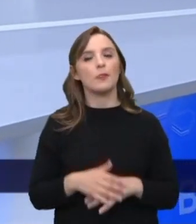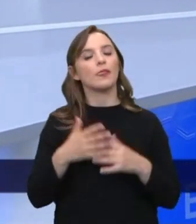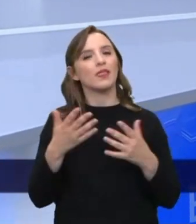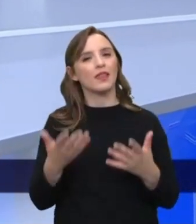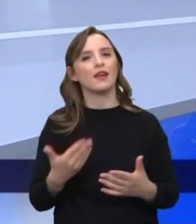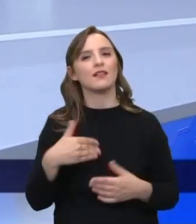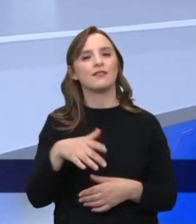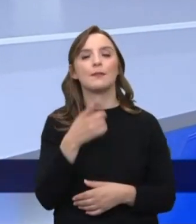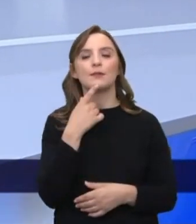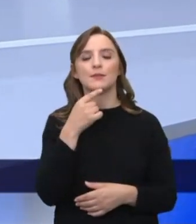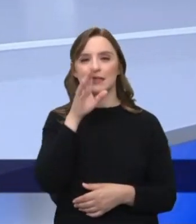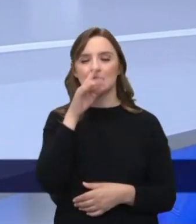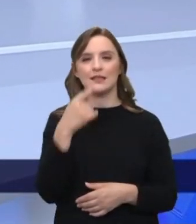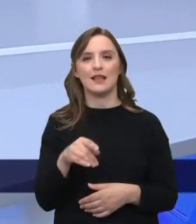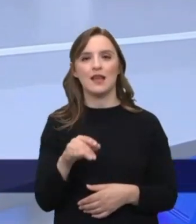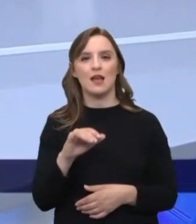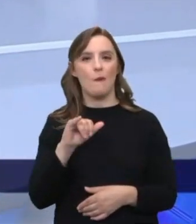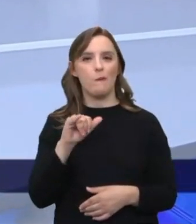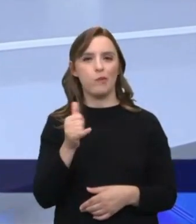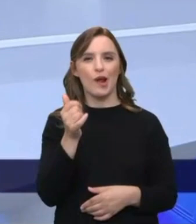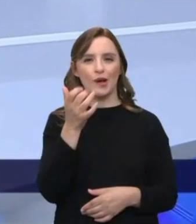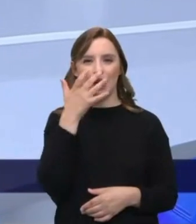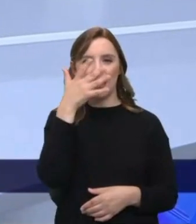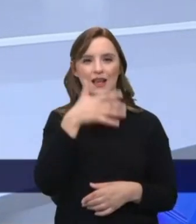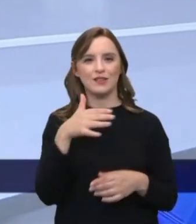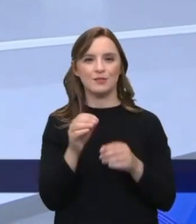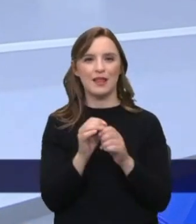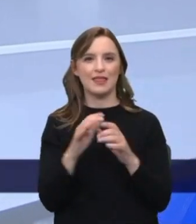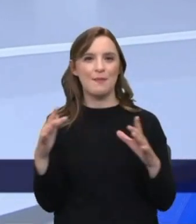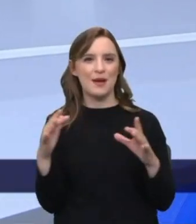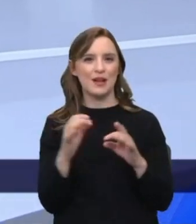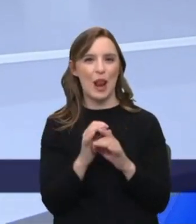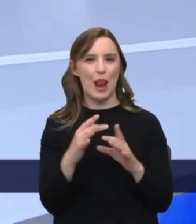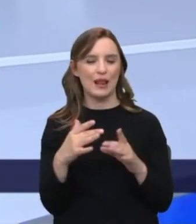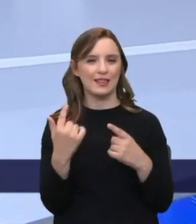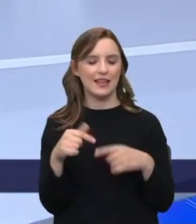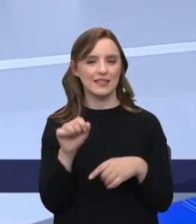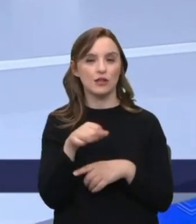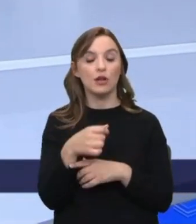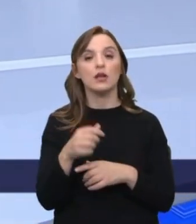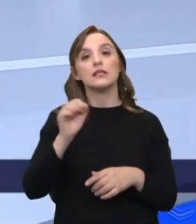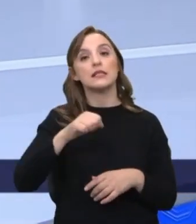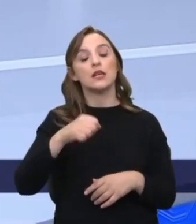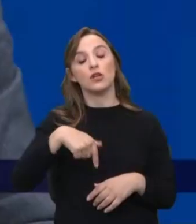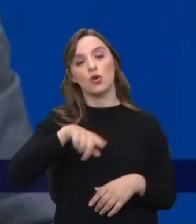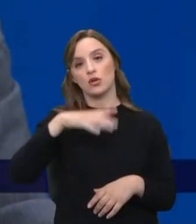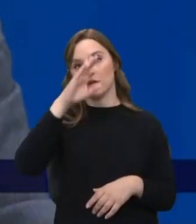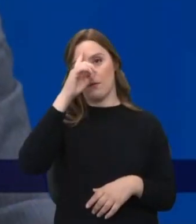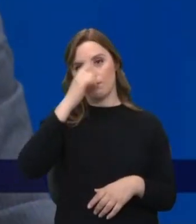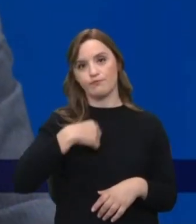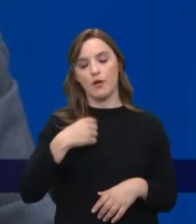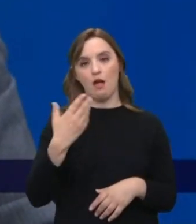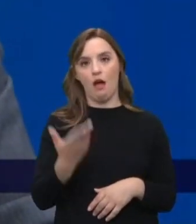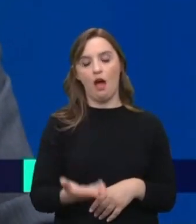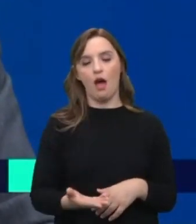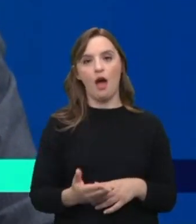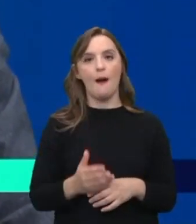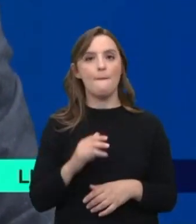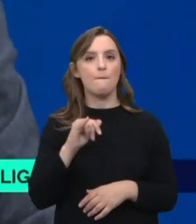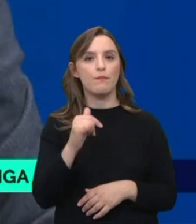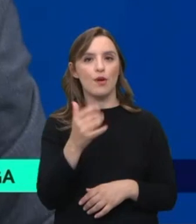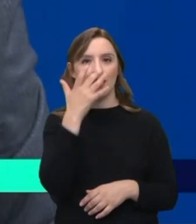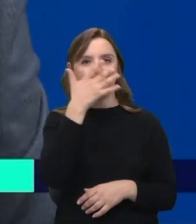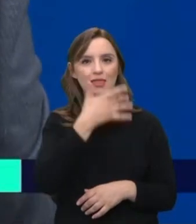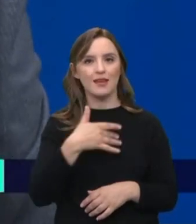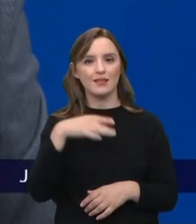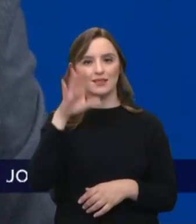há buracos negros para todos os tamanhos. Sim, porque nós sabemos que existem os buracos negros, que eu tenho a certeza que é um dos temas